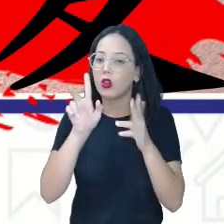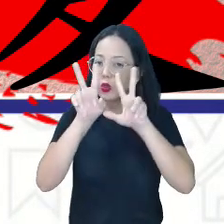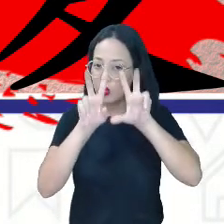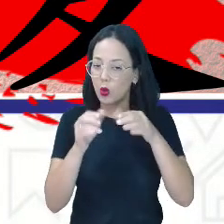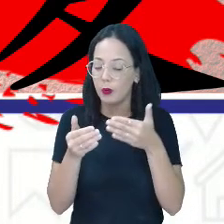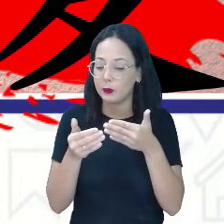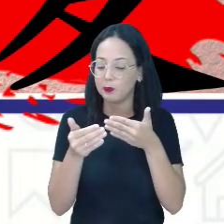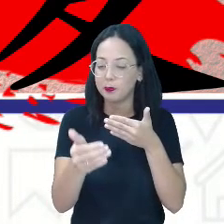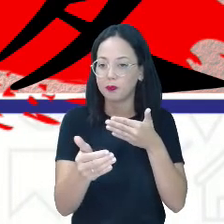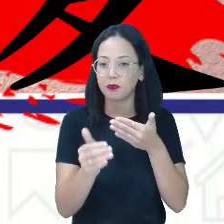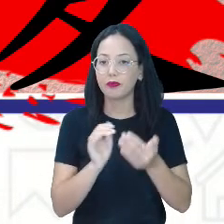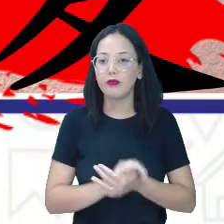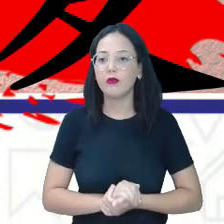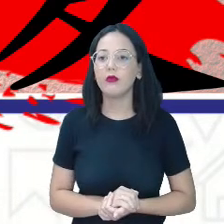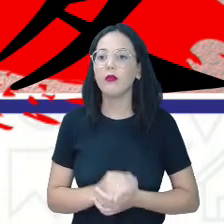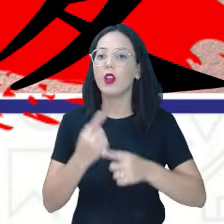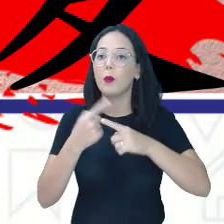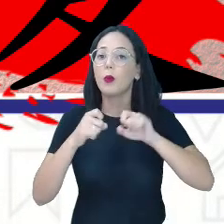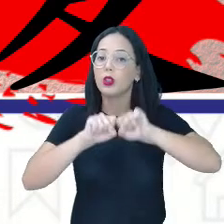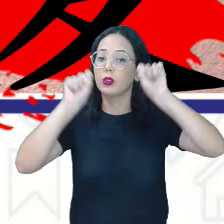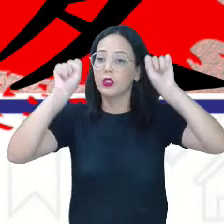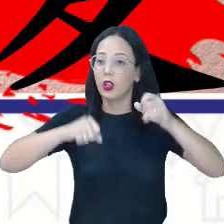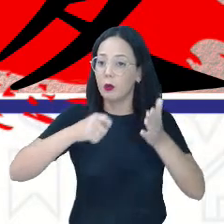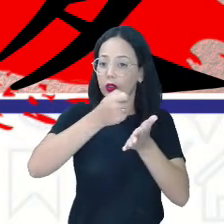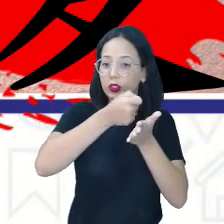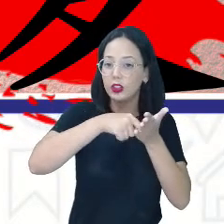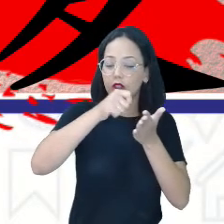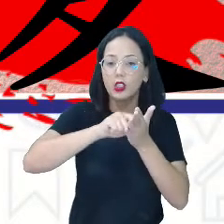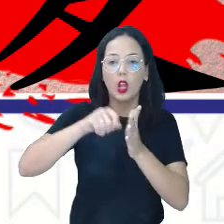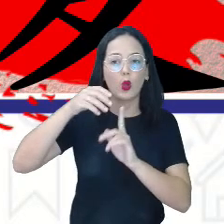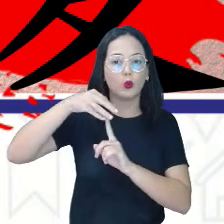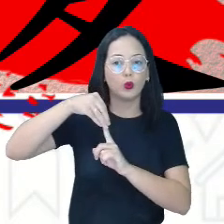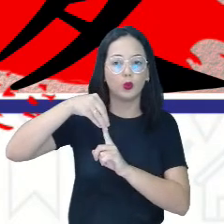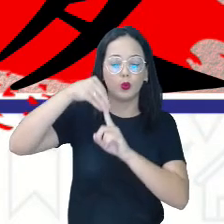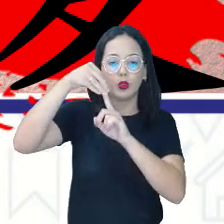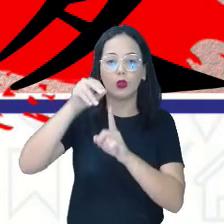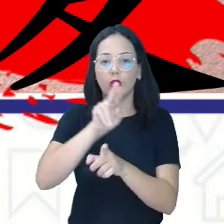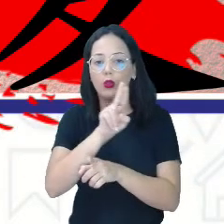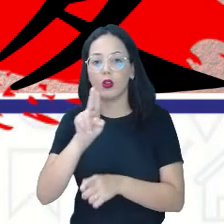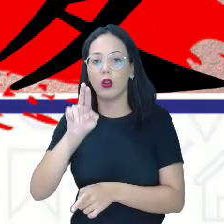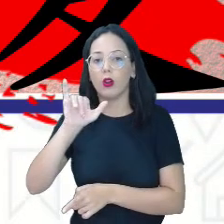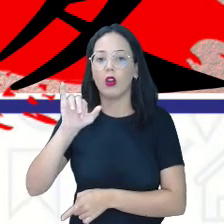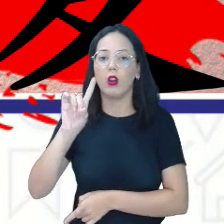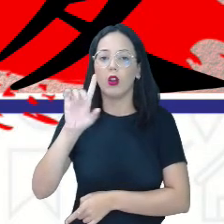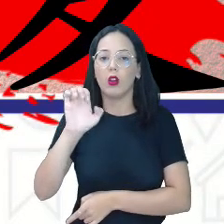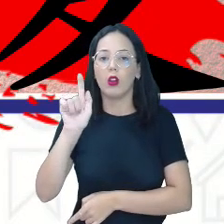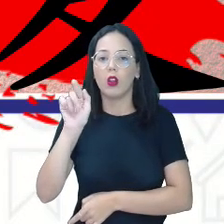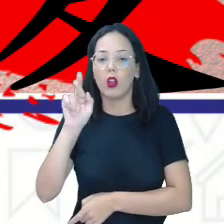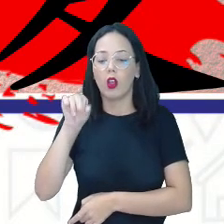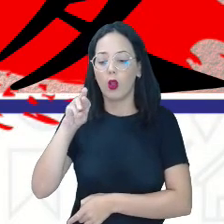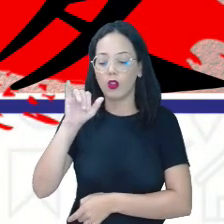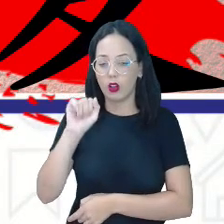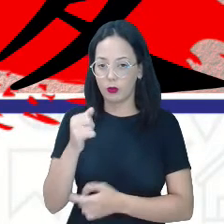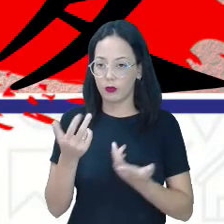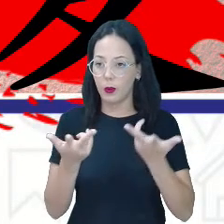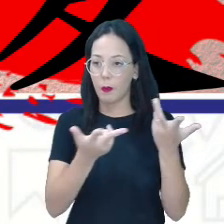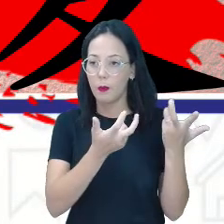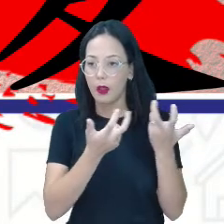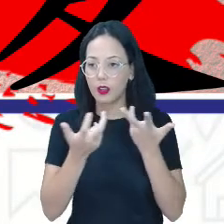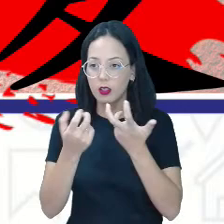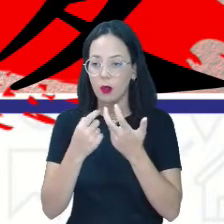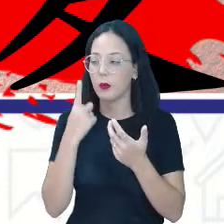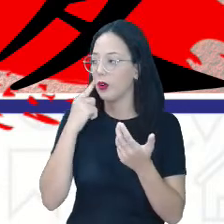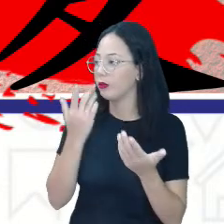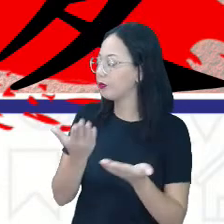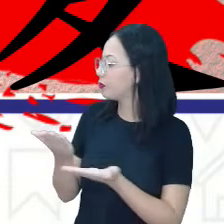sobre ela daqui a pouco. Veja, o sistema de escrita ele é único, né, o chamado ideograma. Então, observa aqui, a gente tem